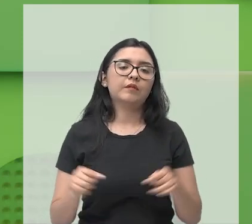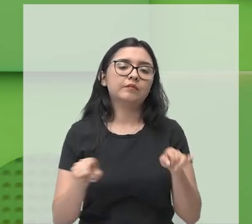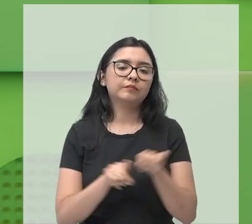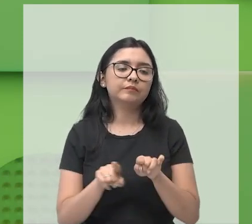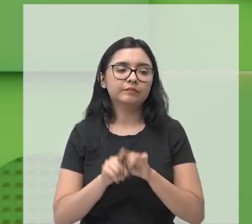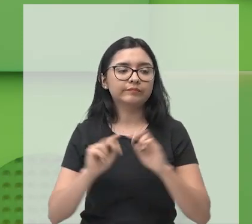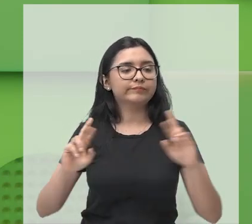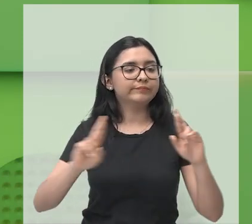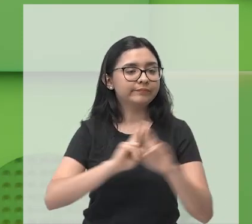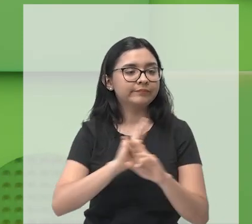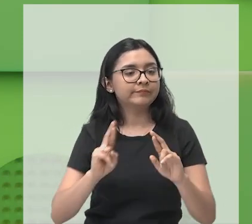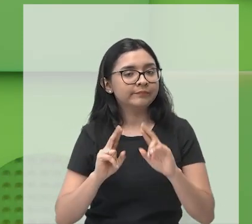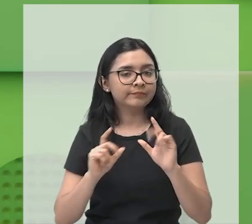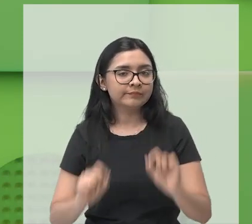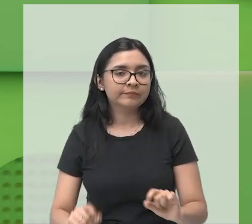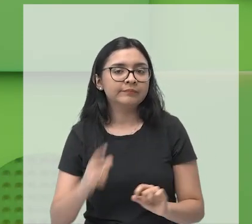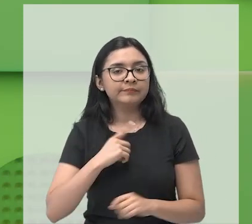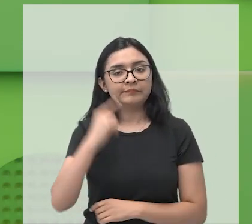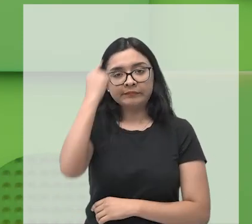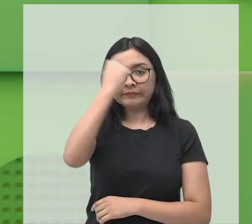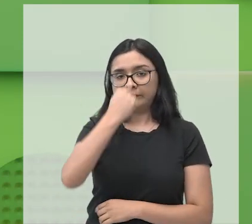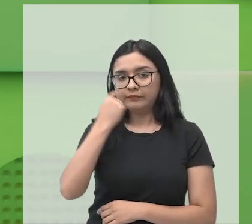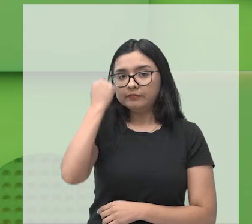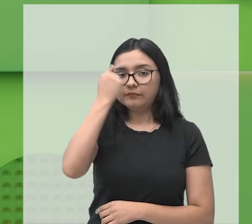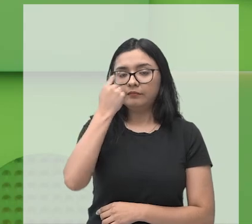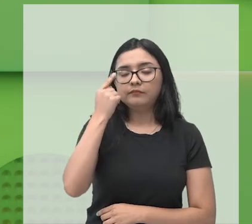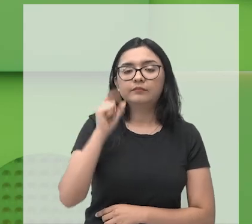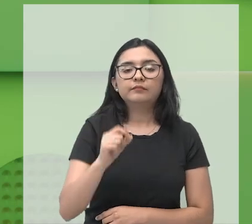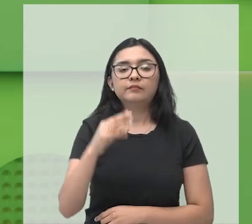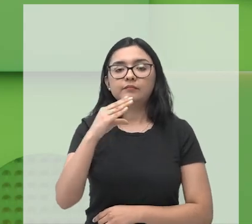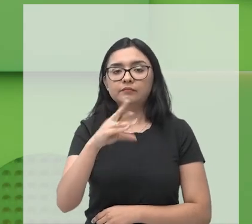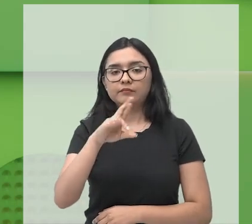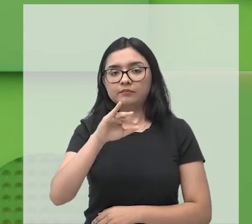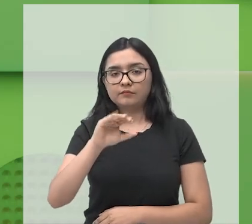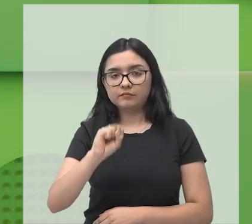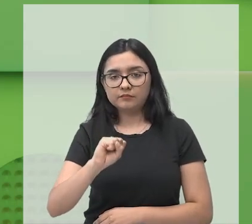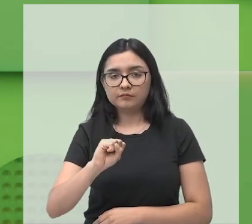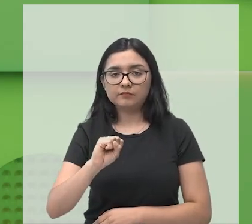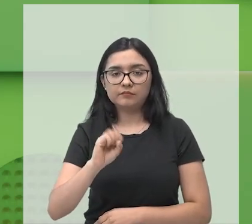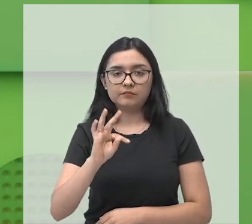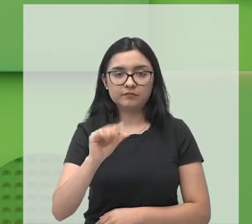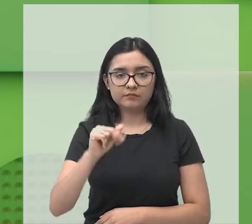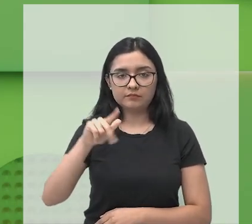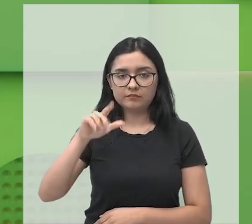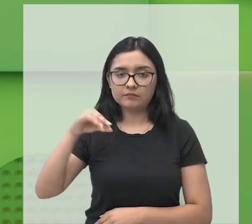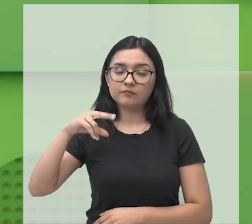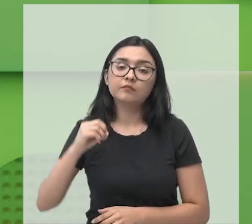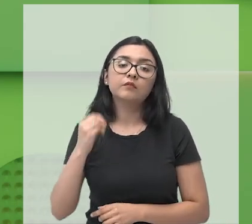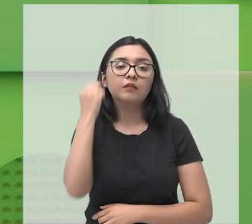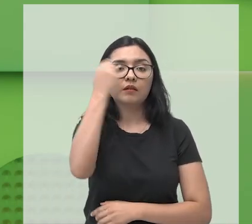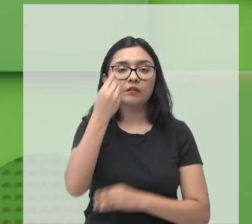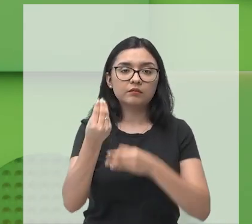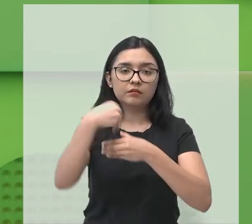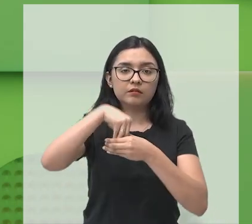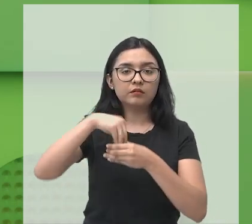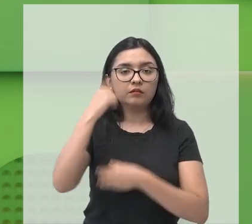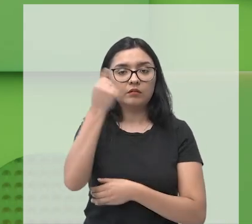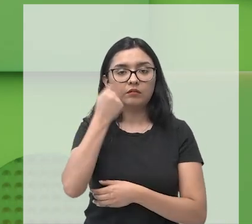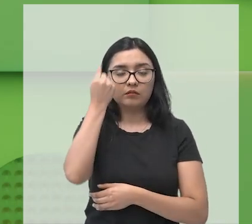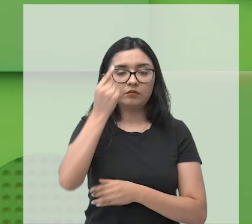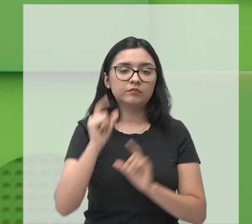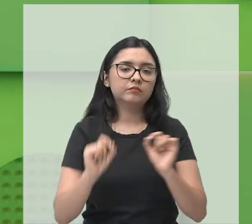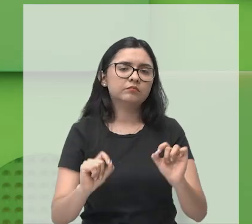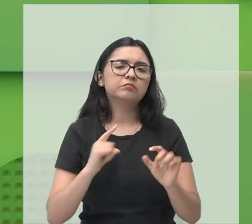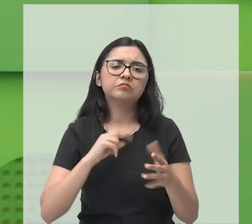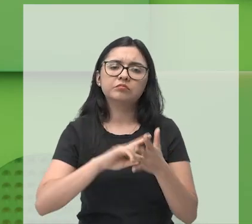estão relacionados a um pequeno órgão, né? Que é o cristalino dentro dos olhos. Então, o que é esse